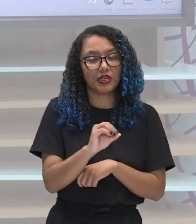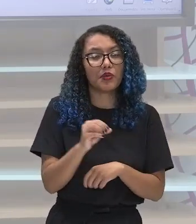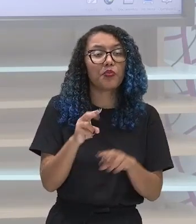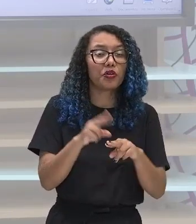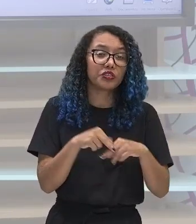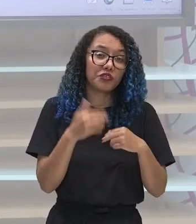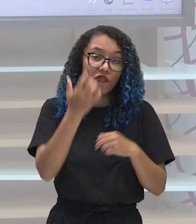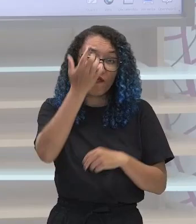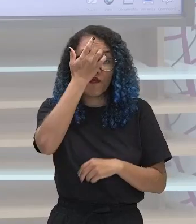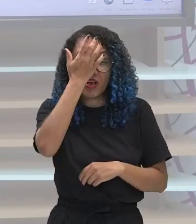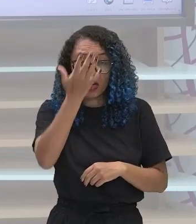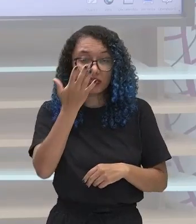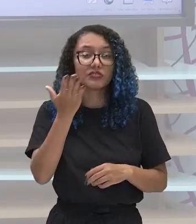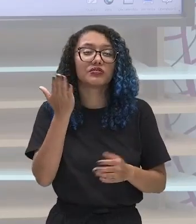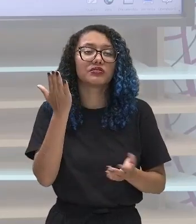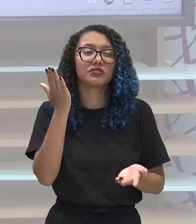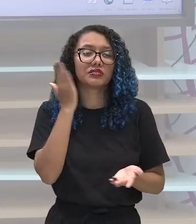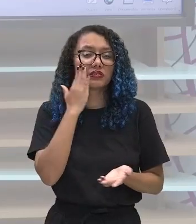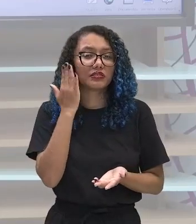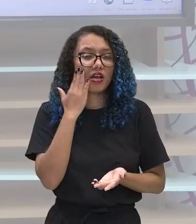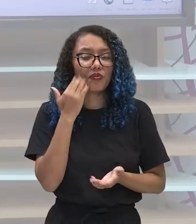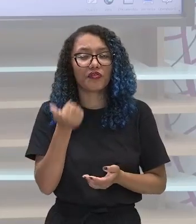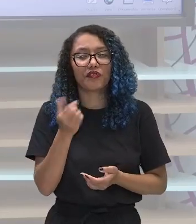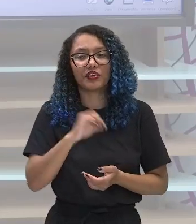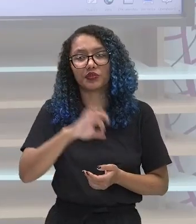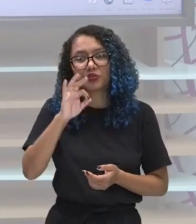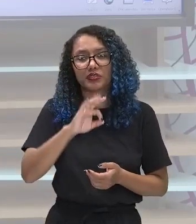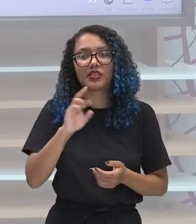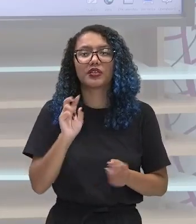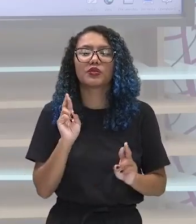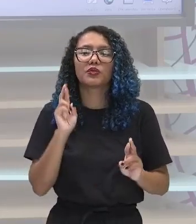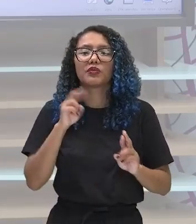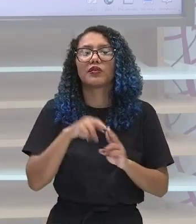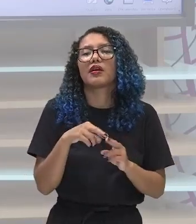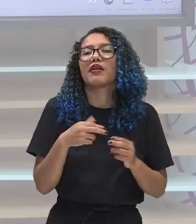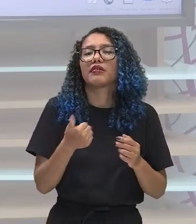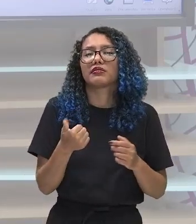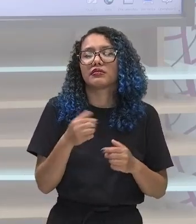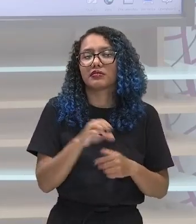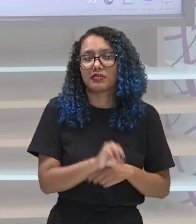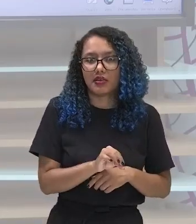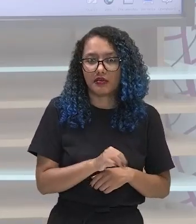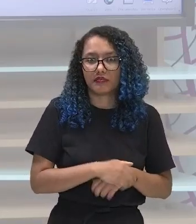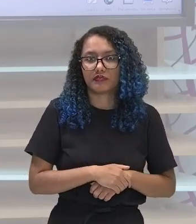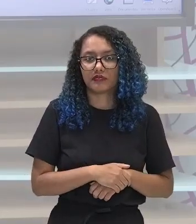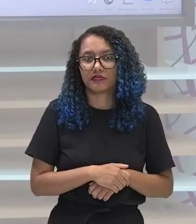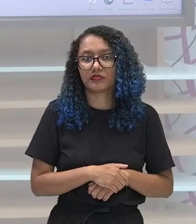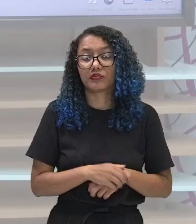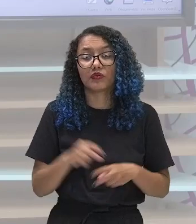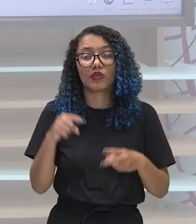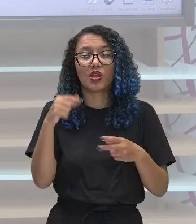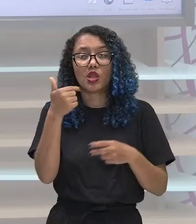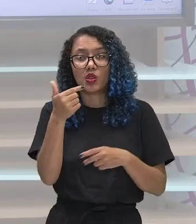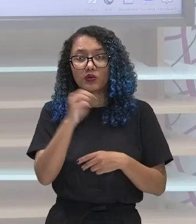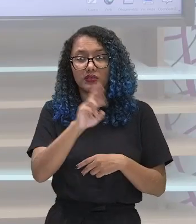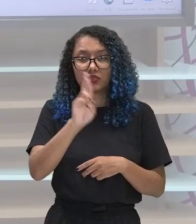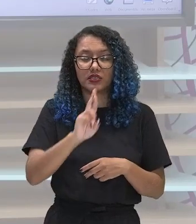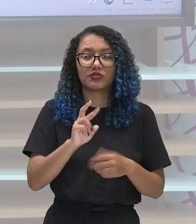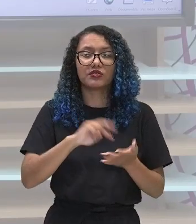que 20% é 20 para cada 100. 200 eu tenho 2 100, né? 100 mais